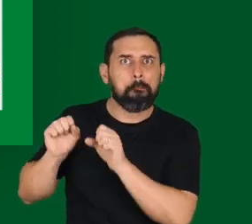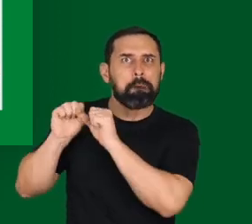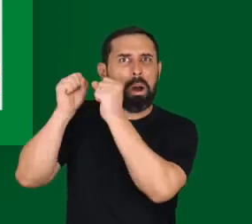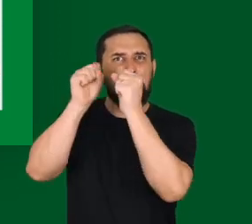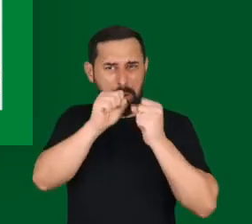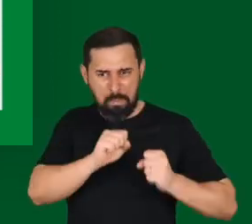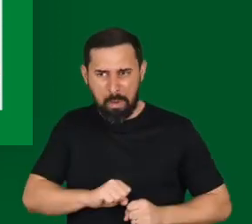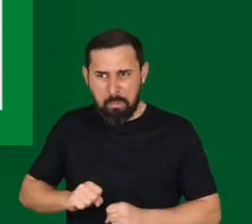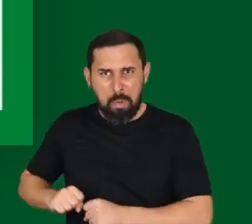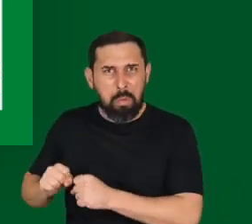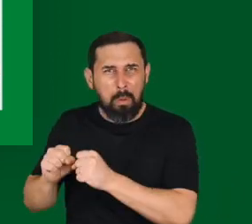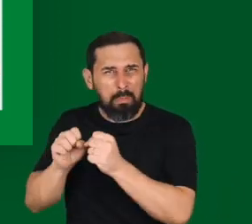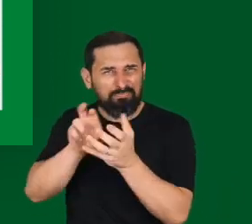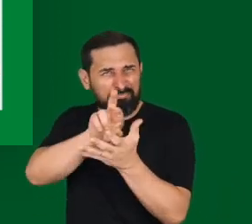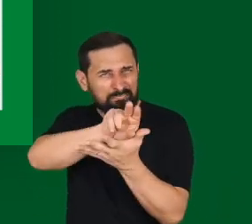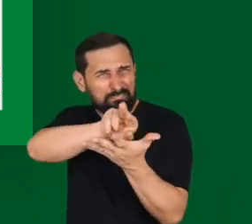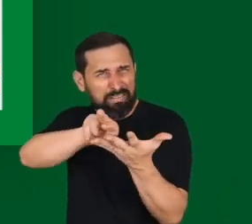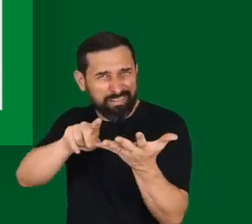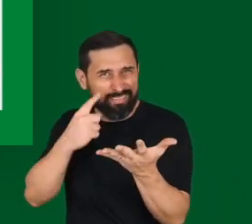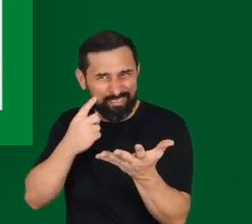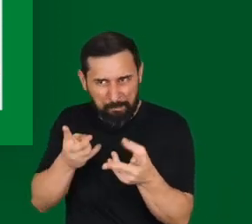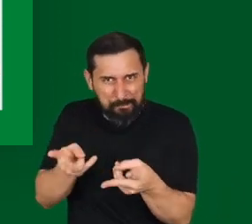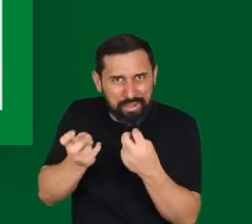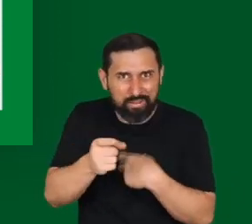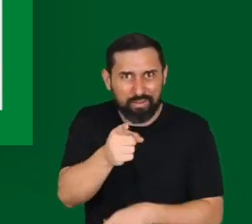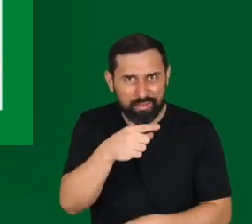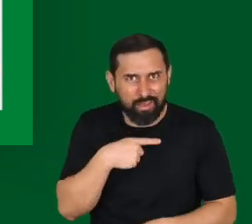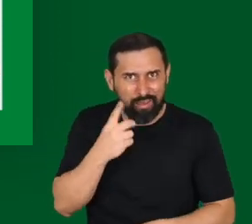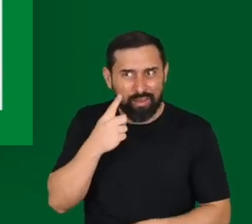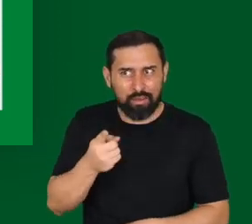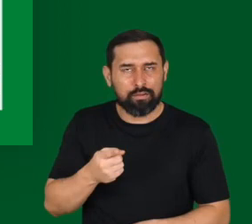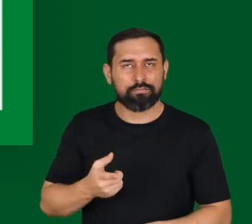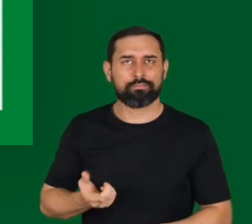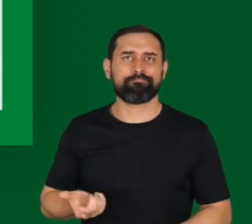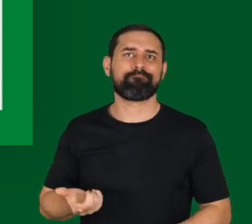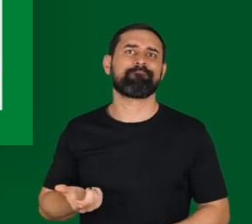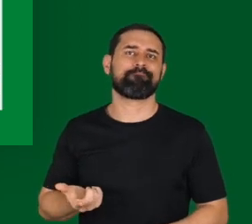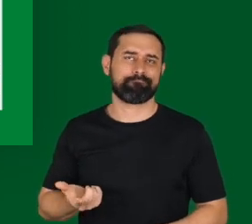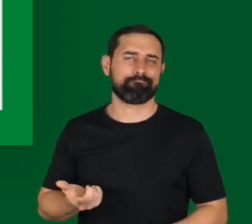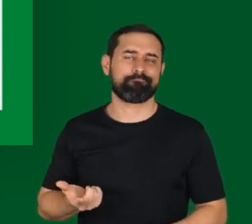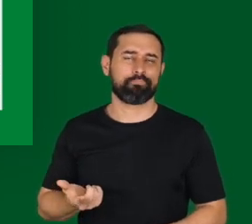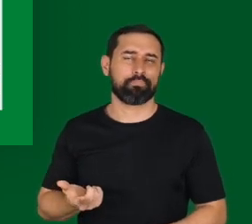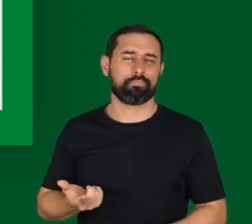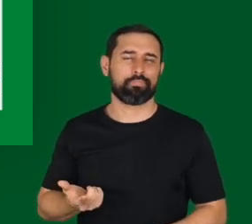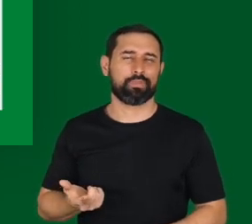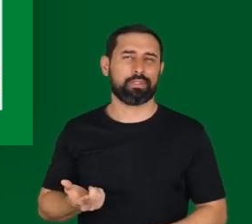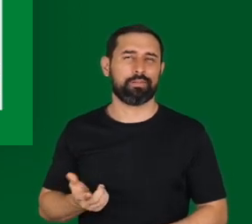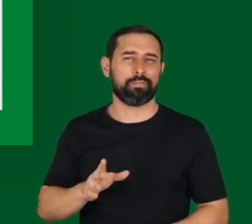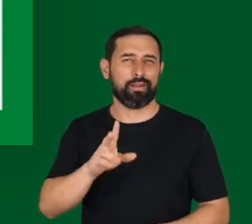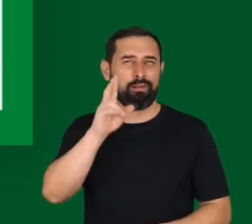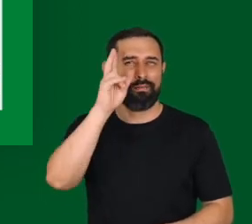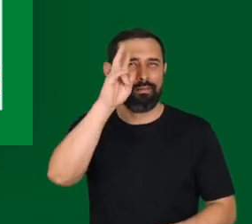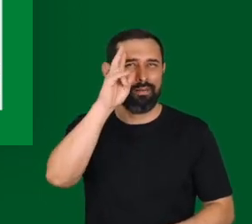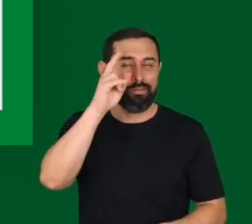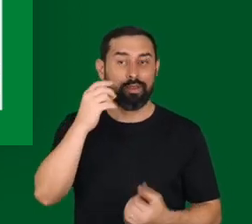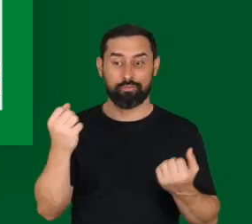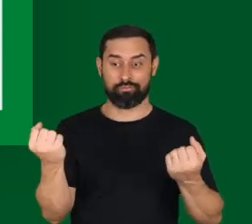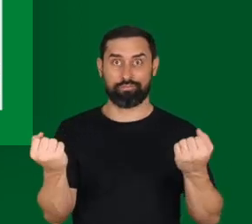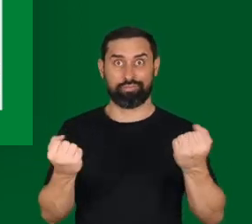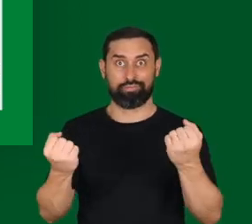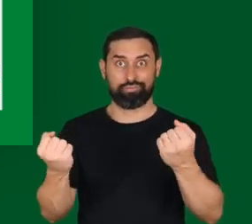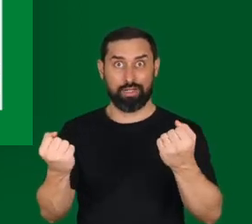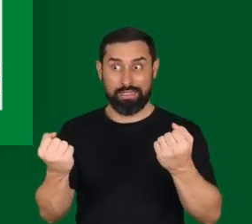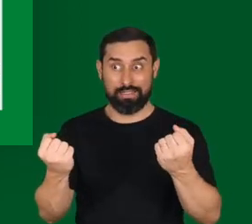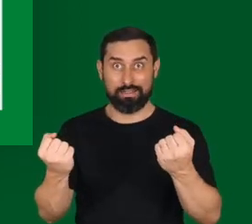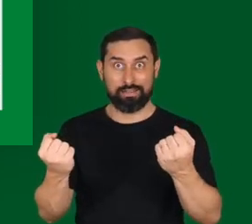de fratura que a gente pode perceber aí nessas 5 crianças, e lembrando que, se tratando de